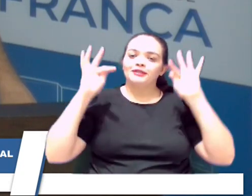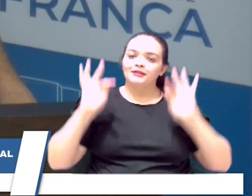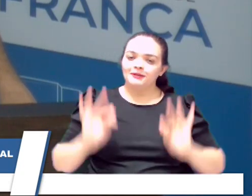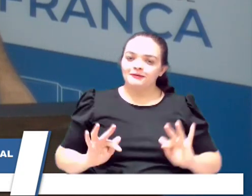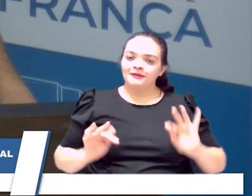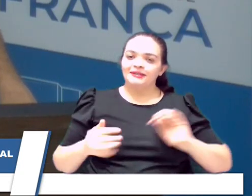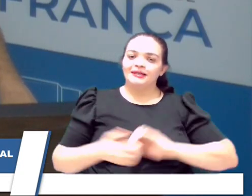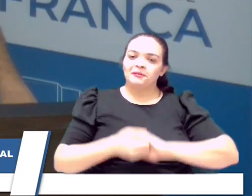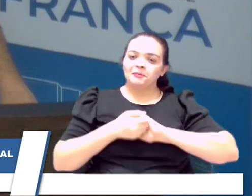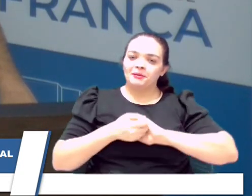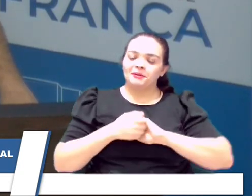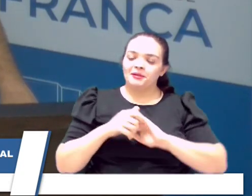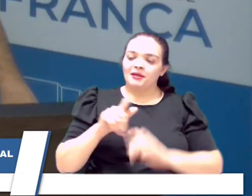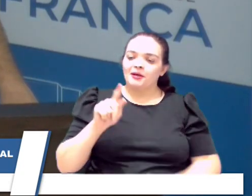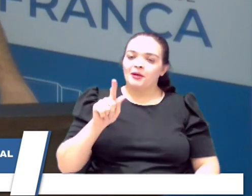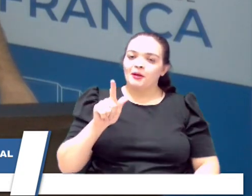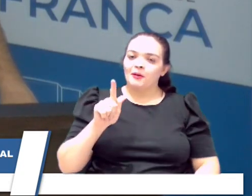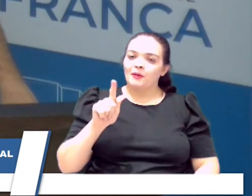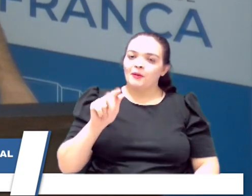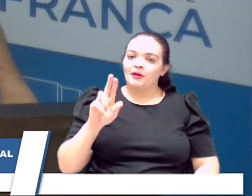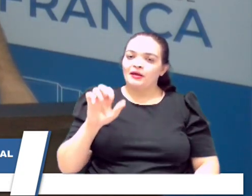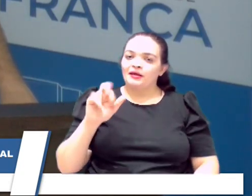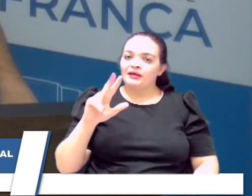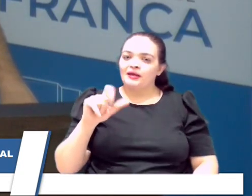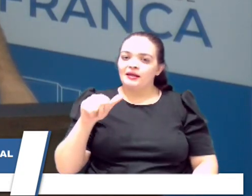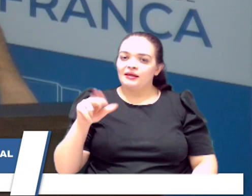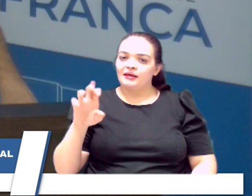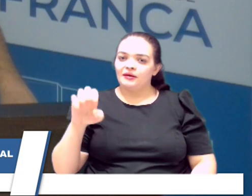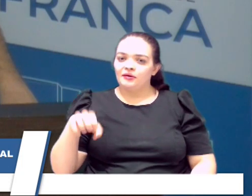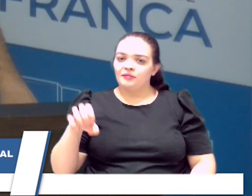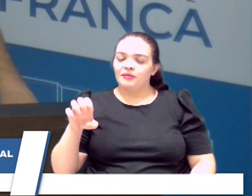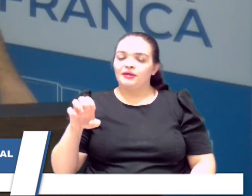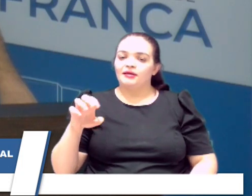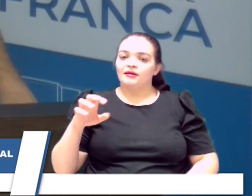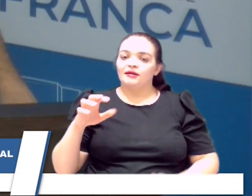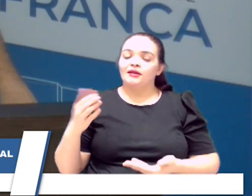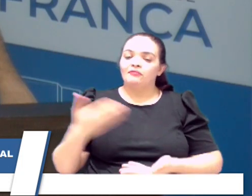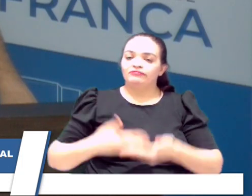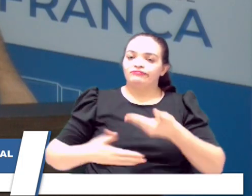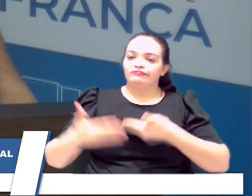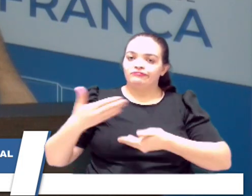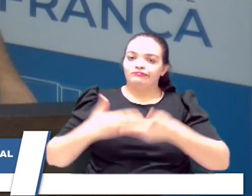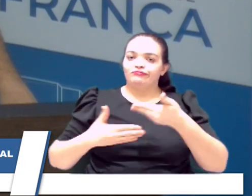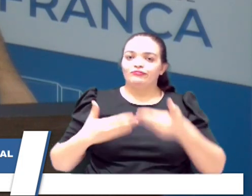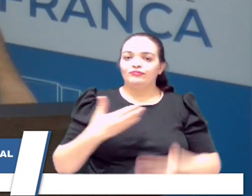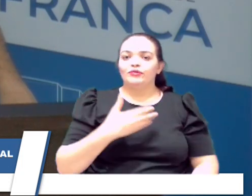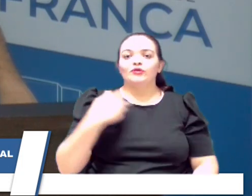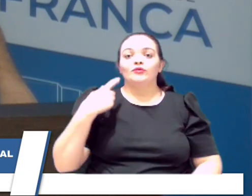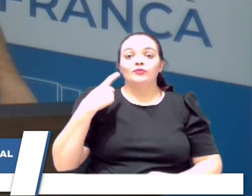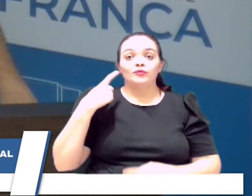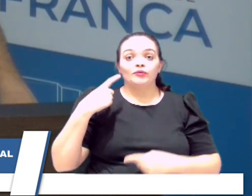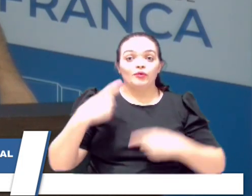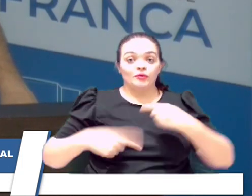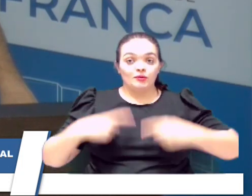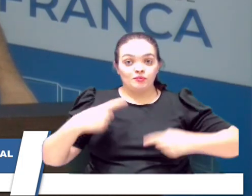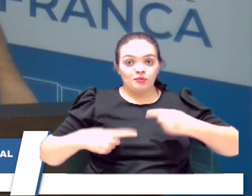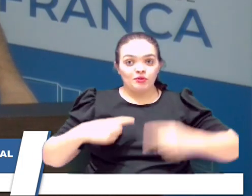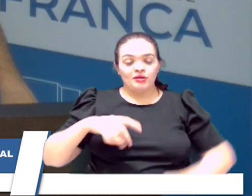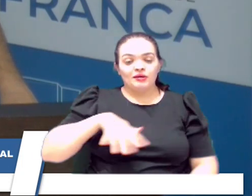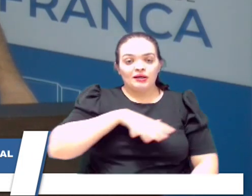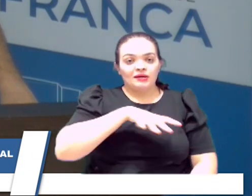com o Guilherme, de ter a Flor da Vida, esse relacionamento com esses políticos aqui na cidade, que